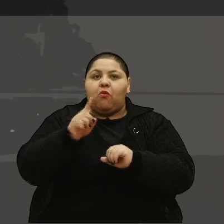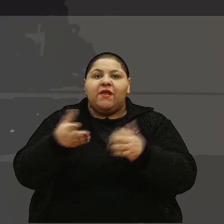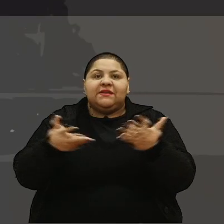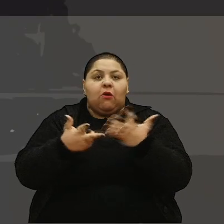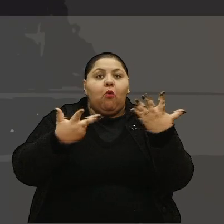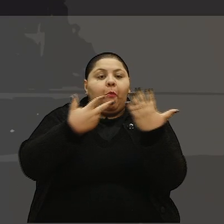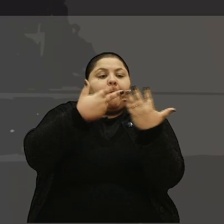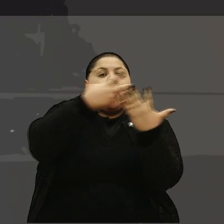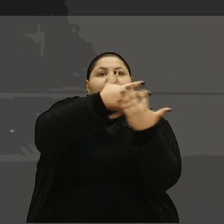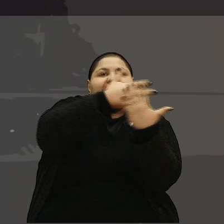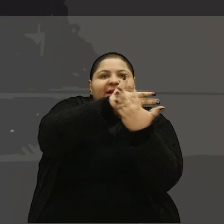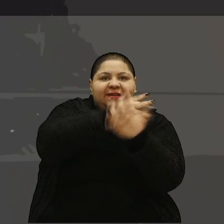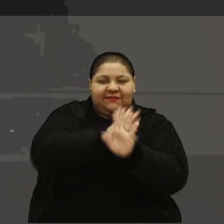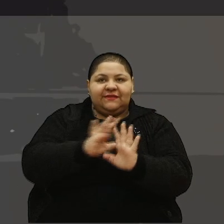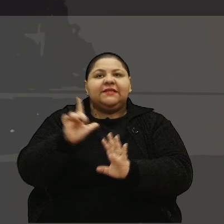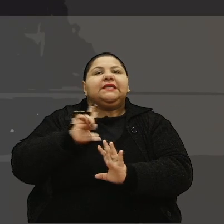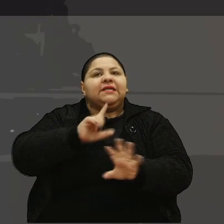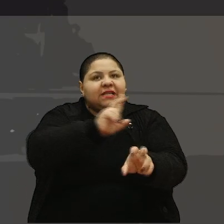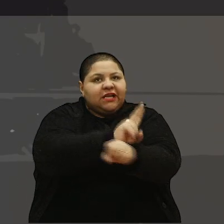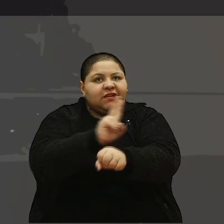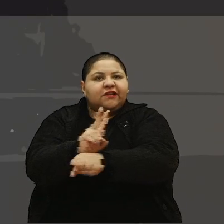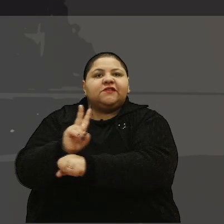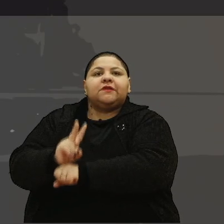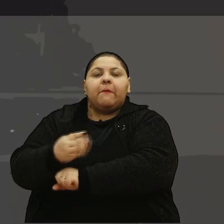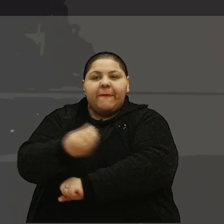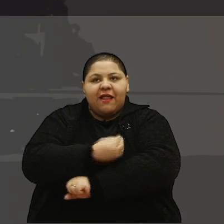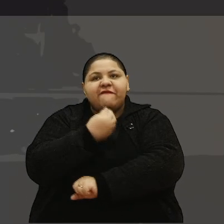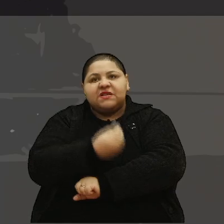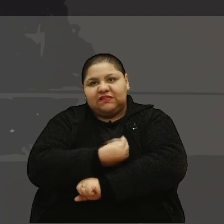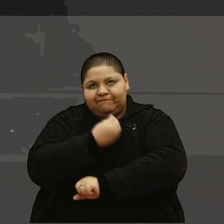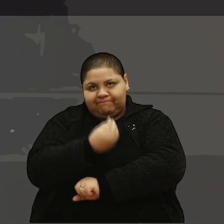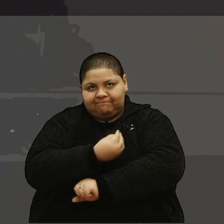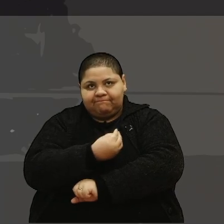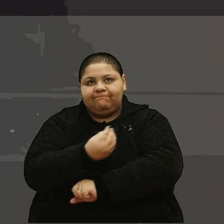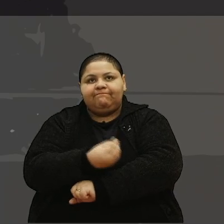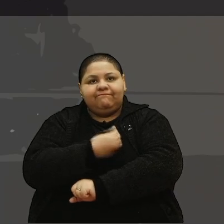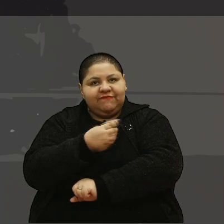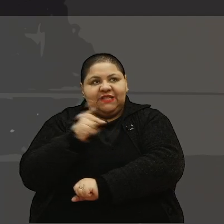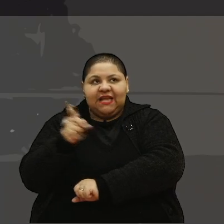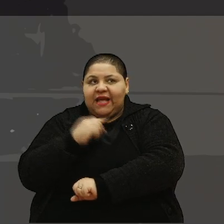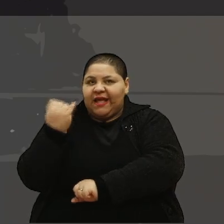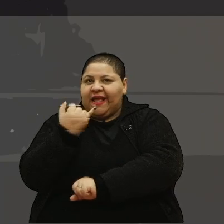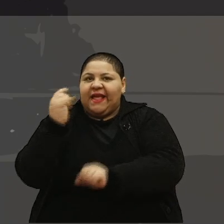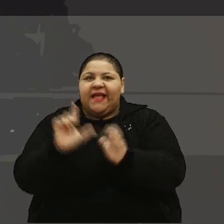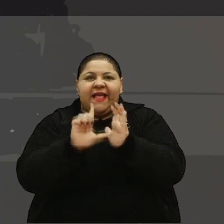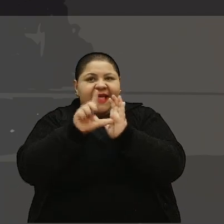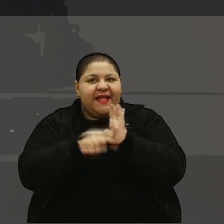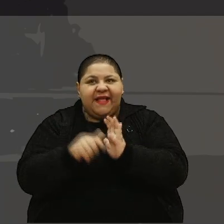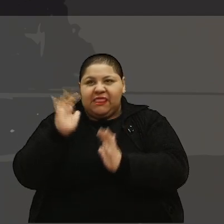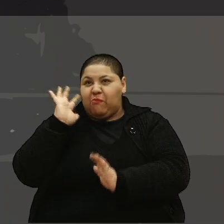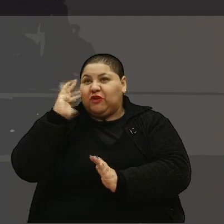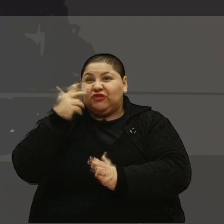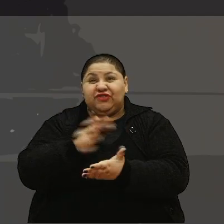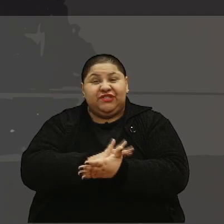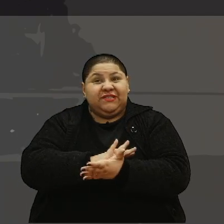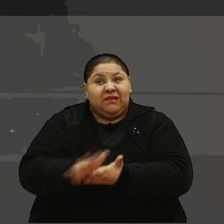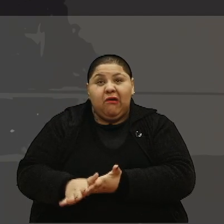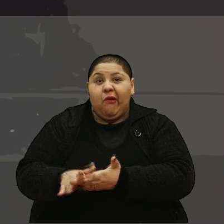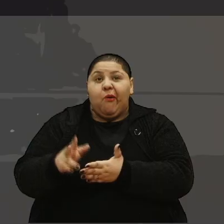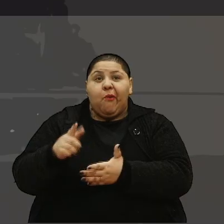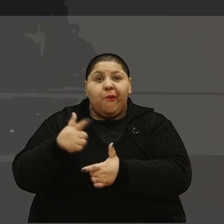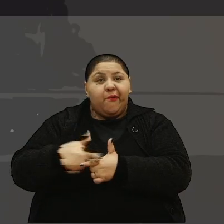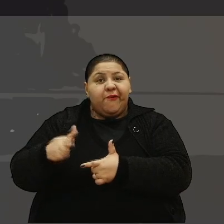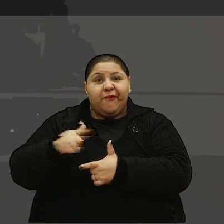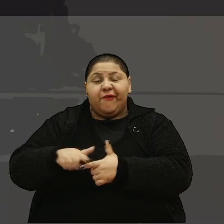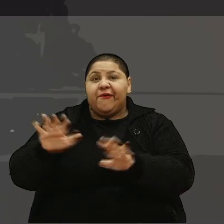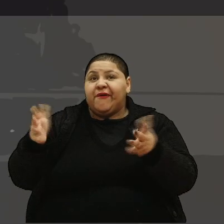a gente tem que prezar sempre pela vida. A vida é fundamental. Depois que acontece uma tragédia, um incidente,